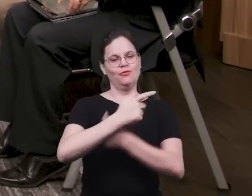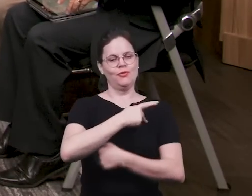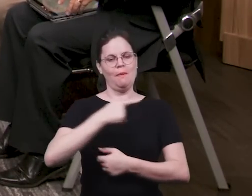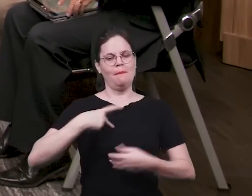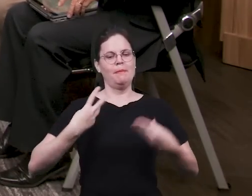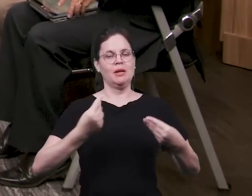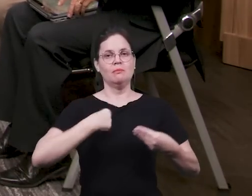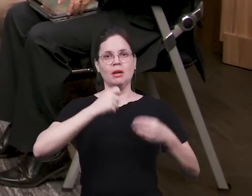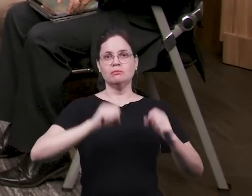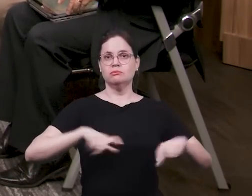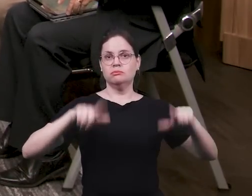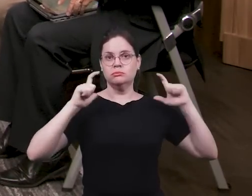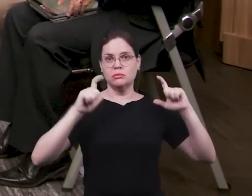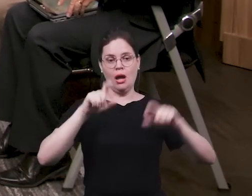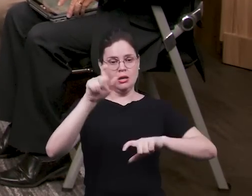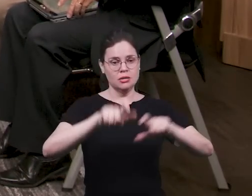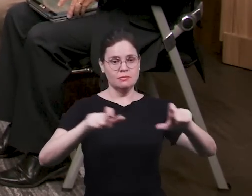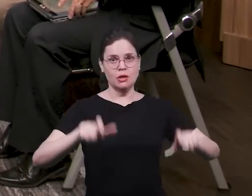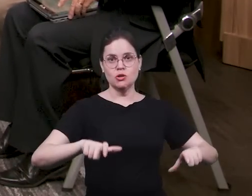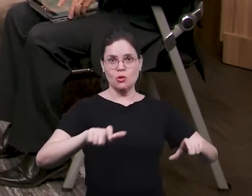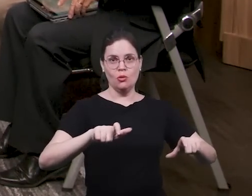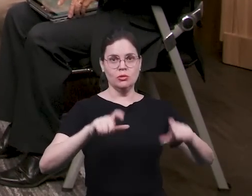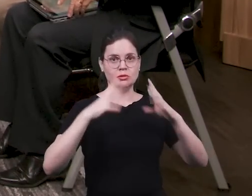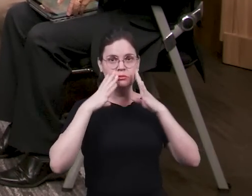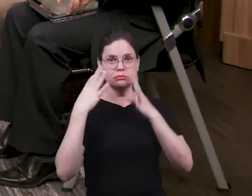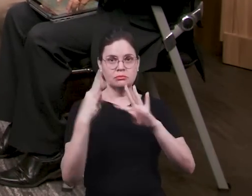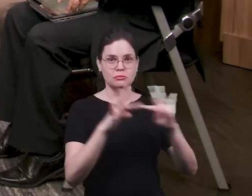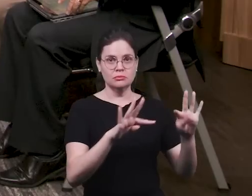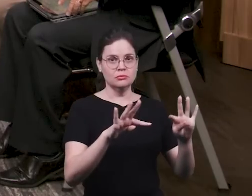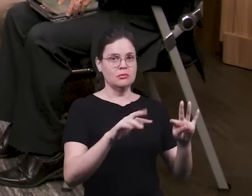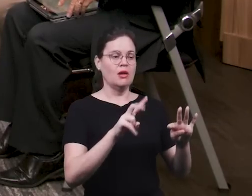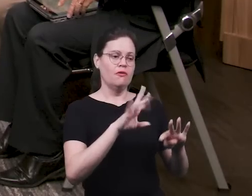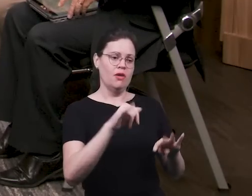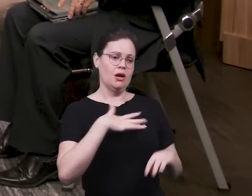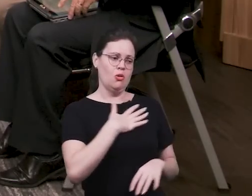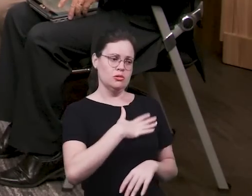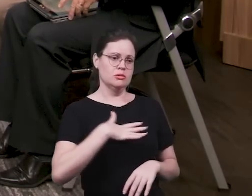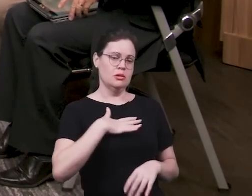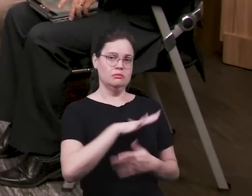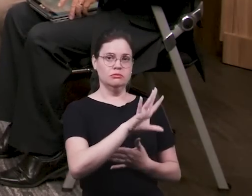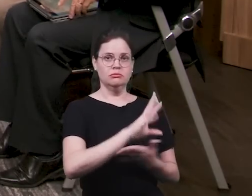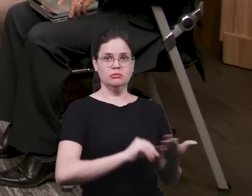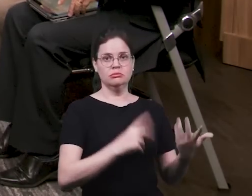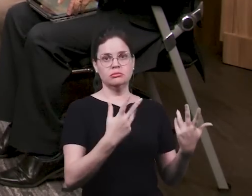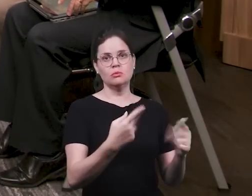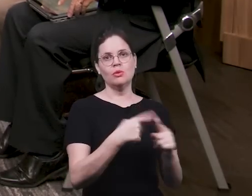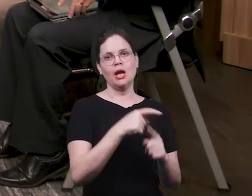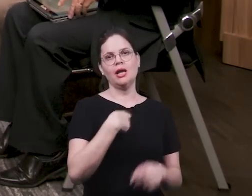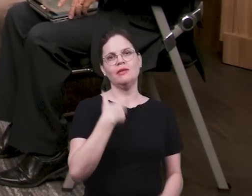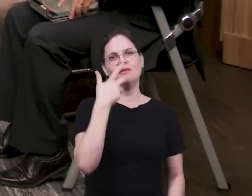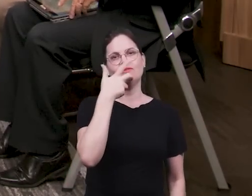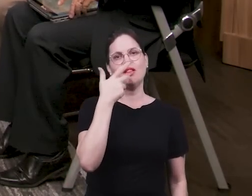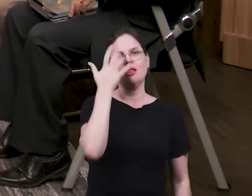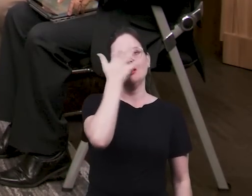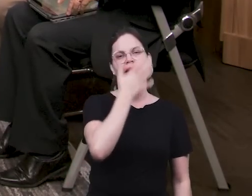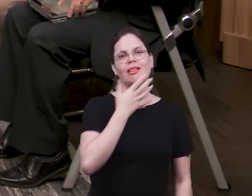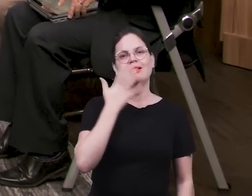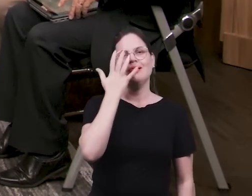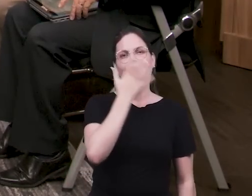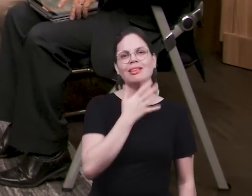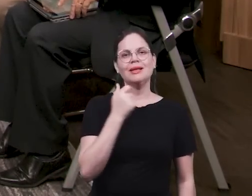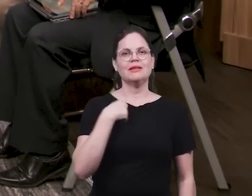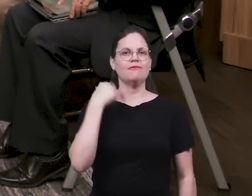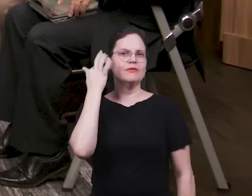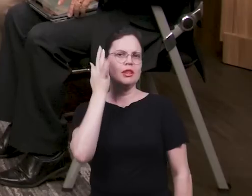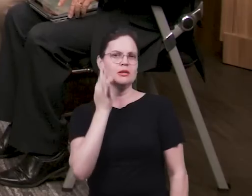evidentemente, algumas, na sua maioria, vão gostar. Porque ele vai falar de filosofia, que é da